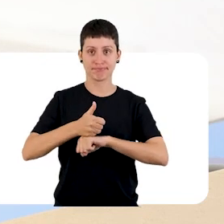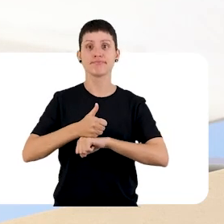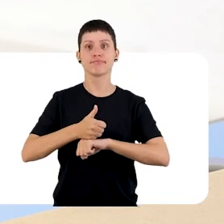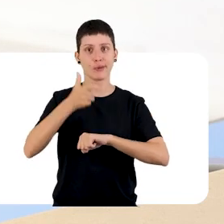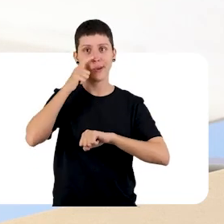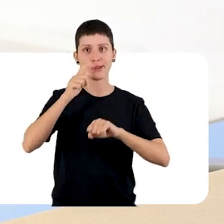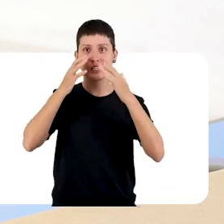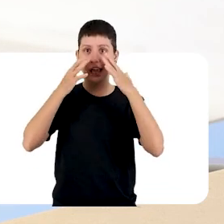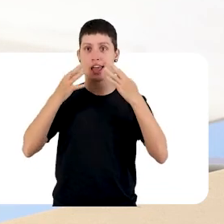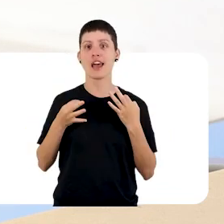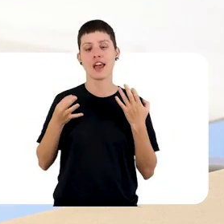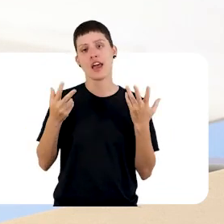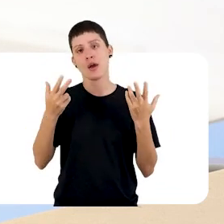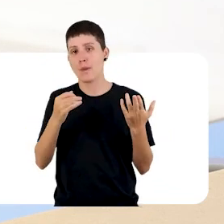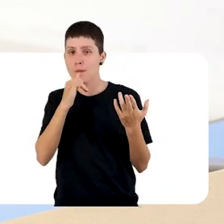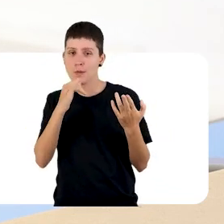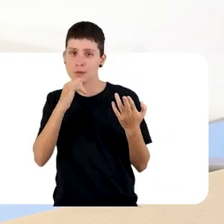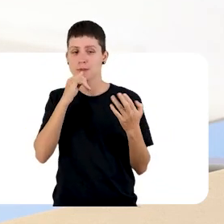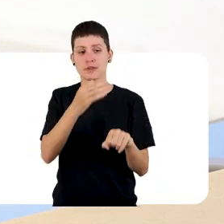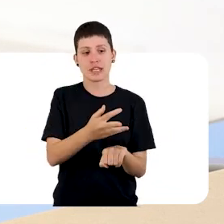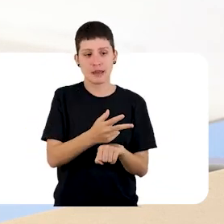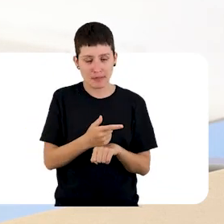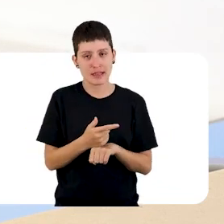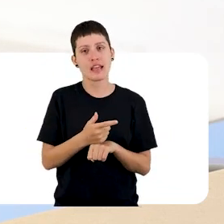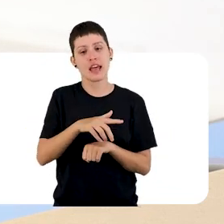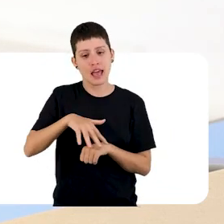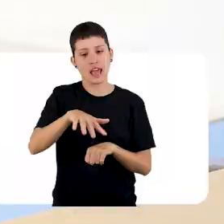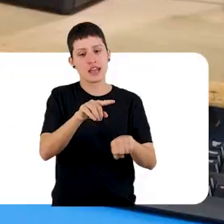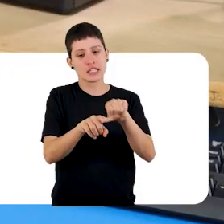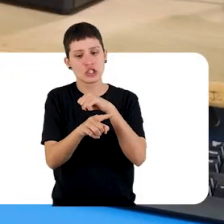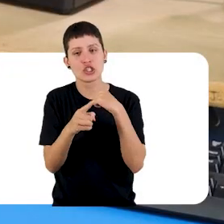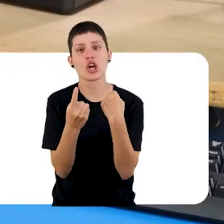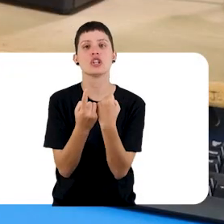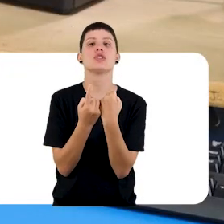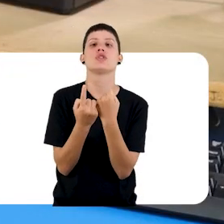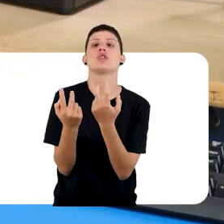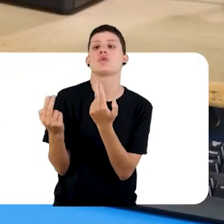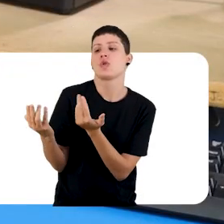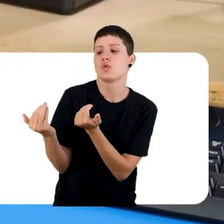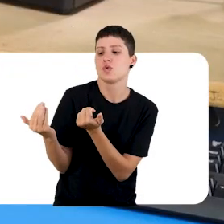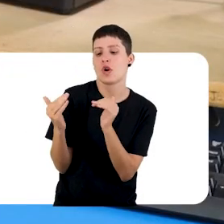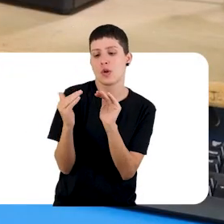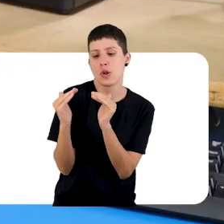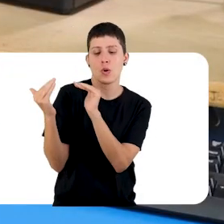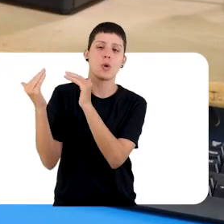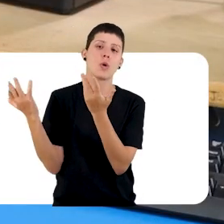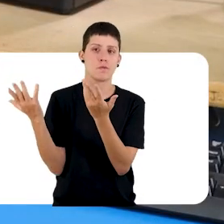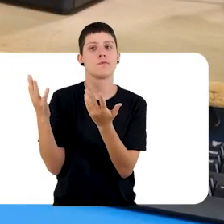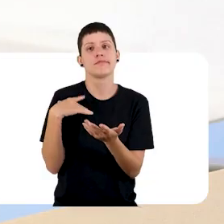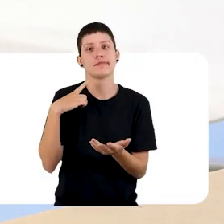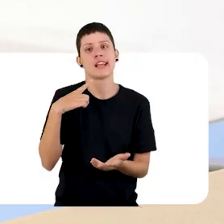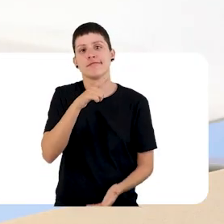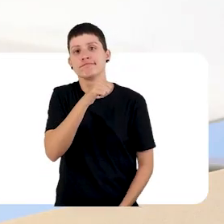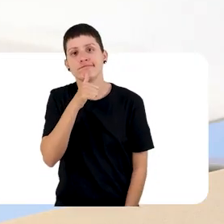destaque. Né? Eu posso citar aí habilidades socioemocionais muito claras num jovem de periferia, que é resiliência,